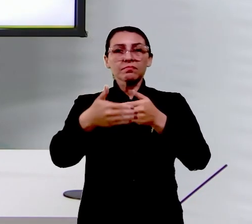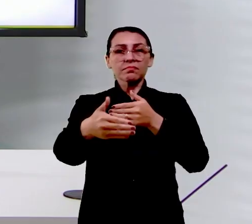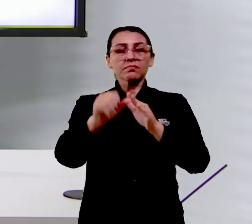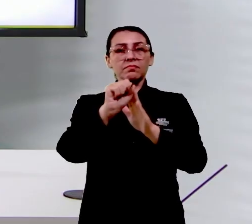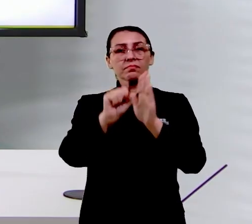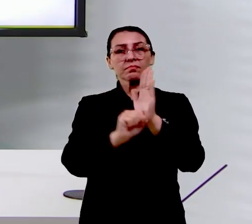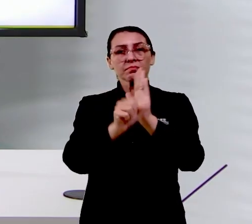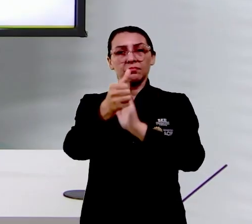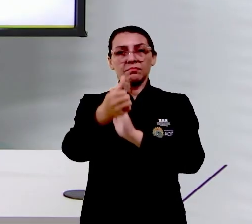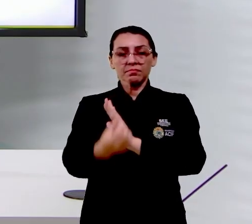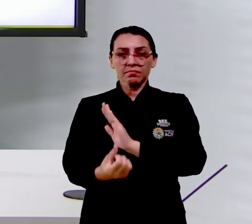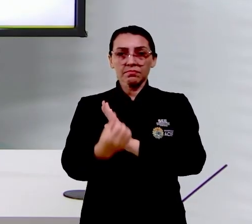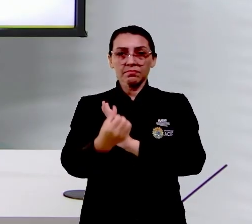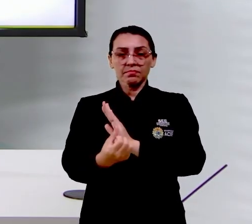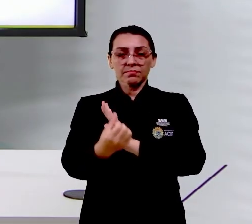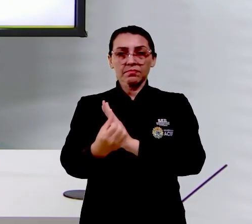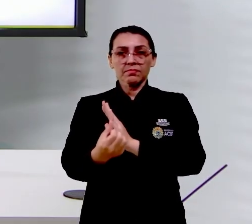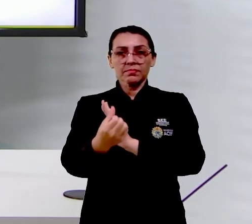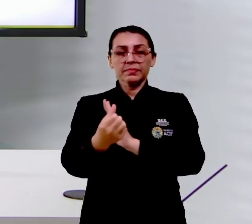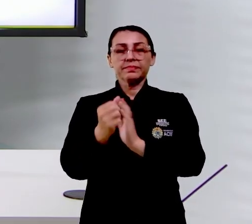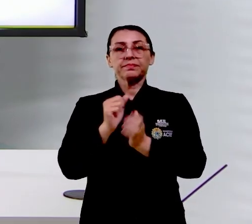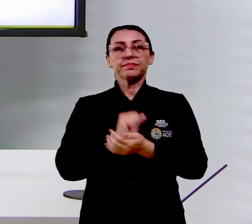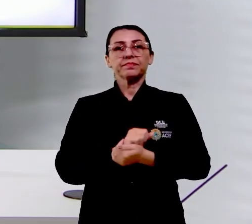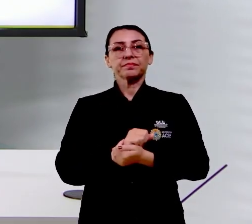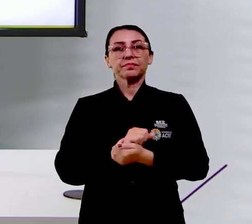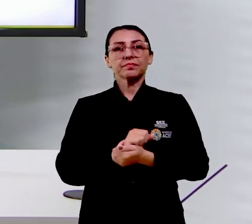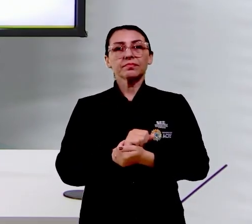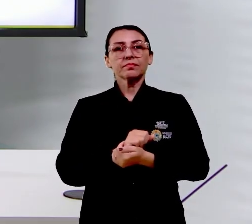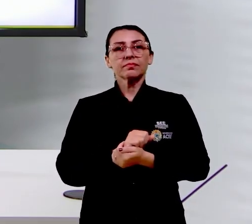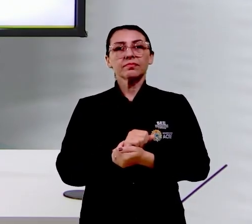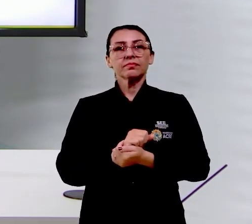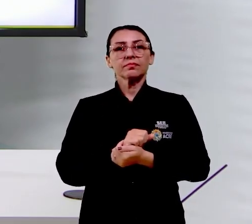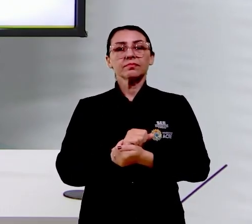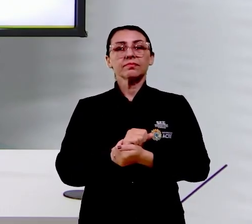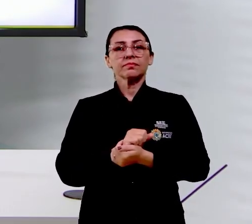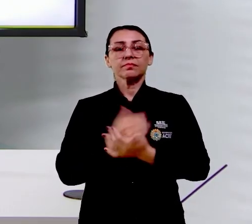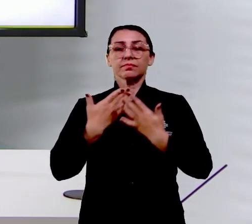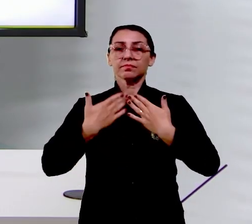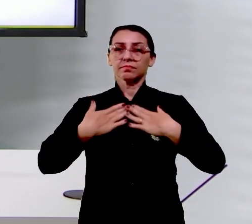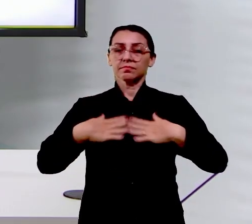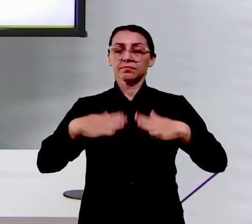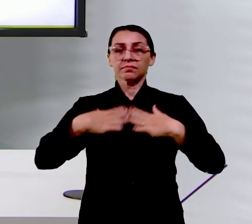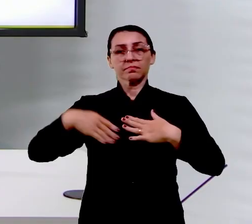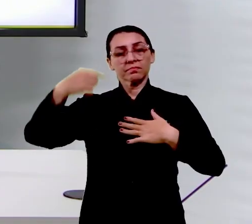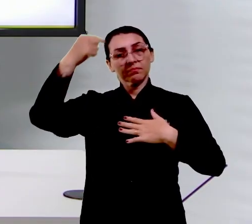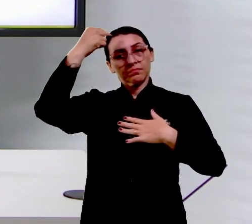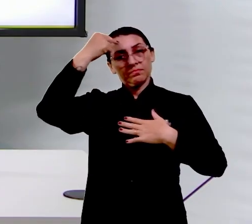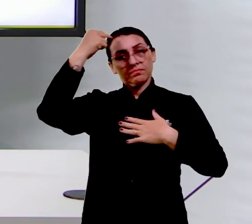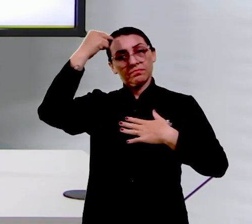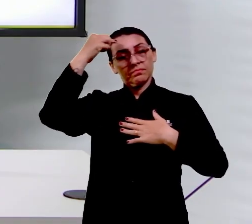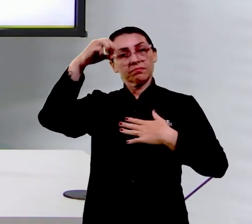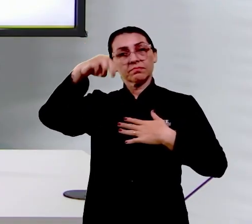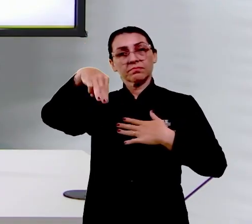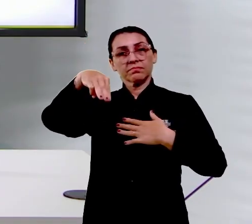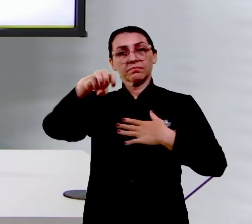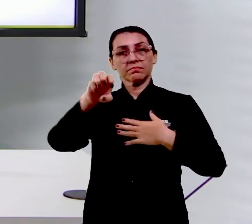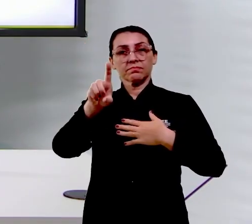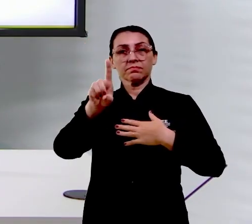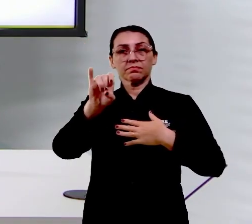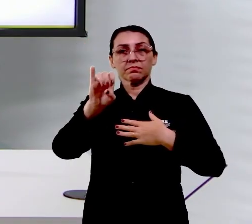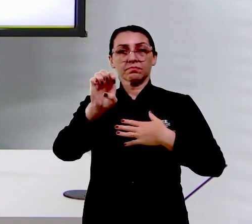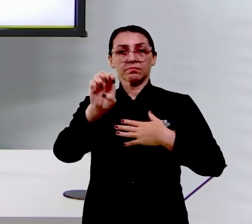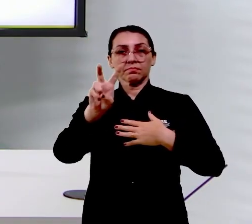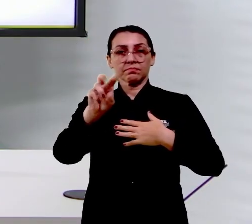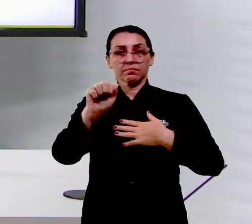século XVI? Justamente isso. Pouco a pouco, a mentalidade medieval, que colocava Deus